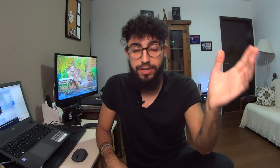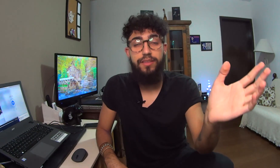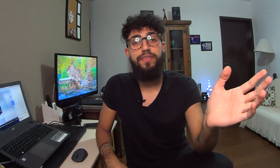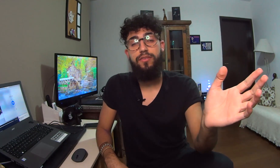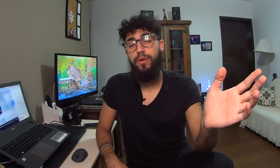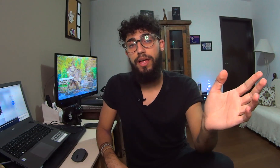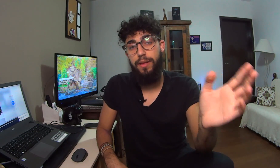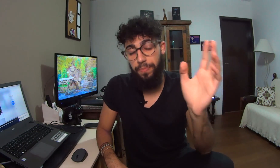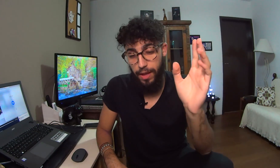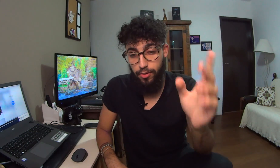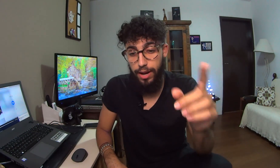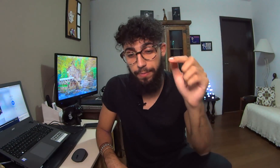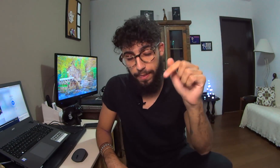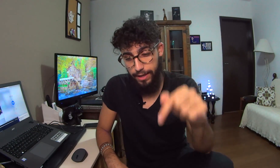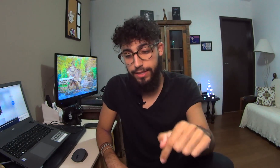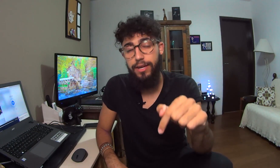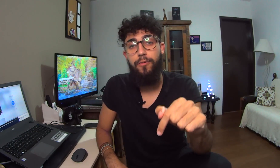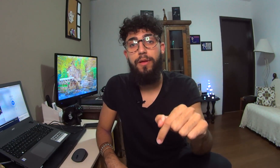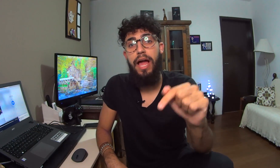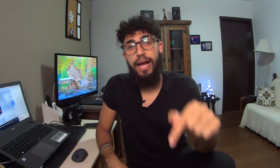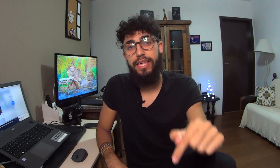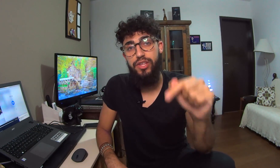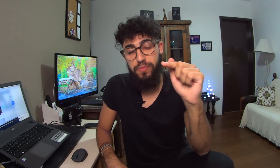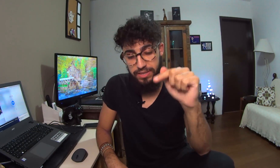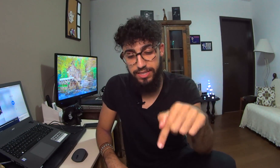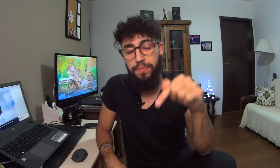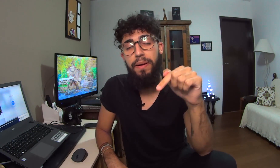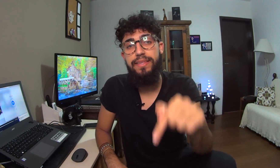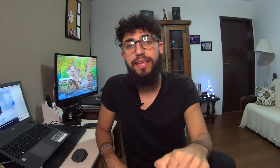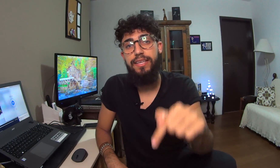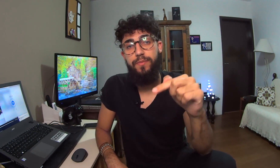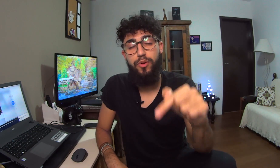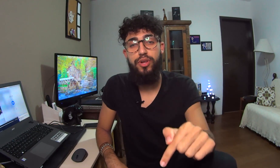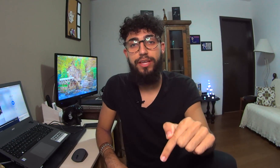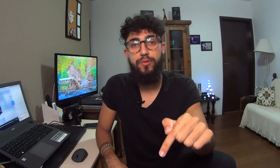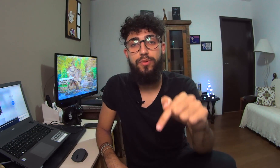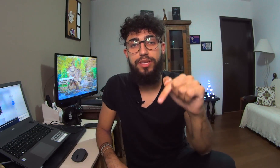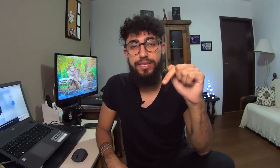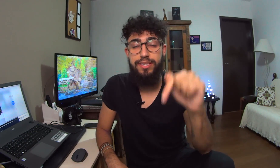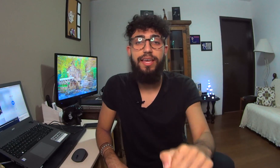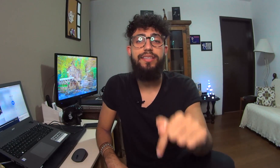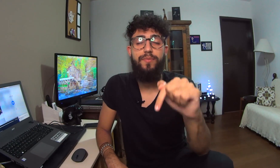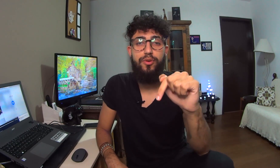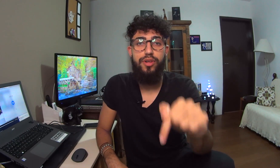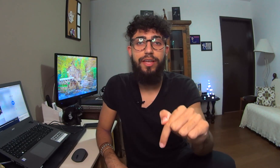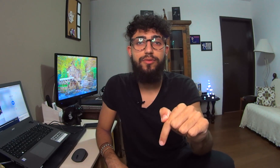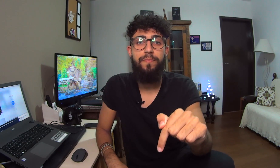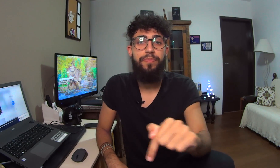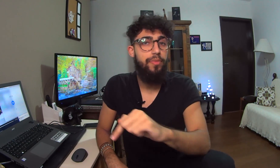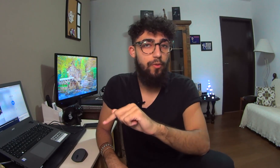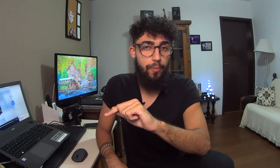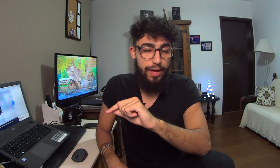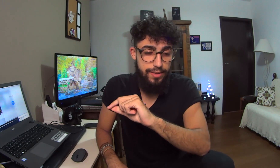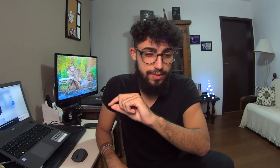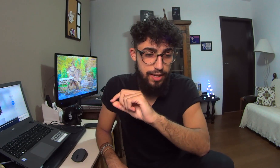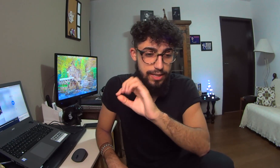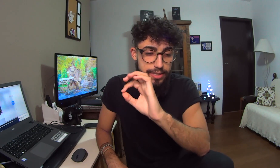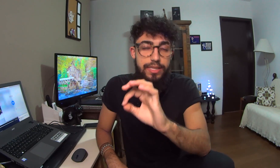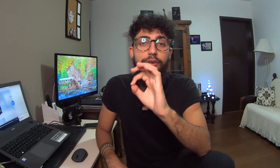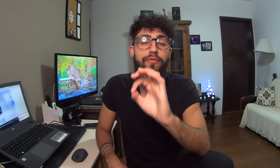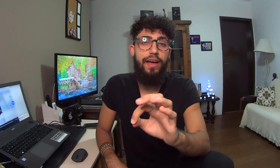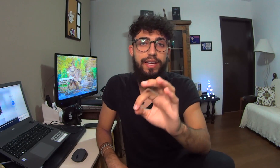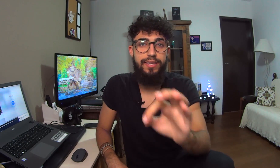vão acabar virando a Venezuela. Agora, aqui não. Aqui a gente precisa passar esse projeto, porque sem esse projeto, o